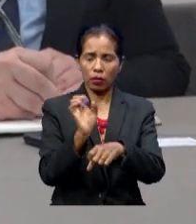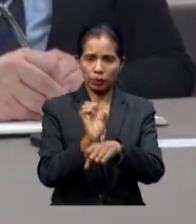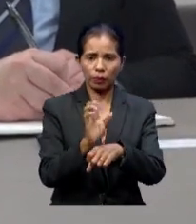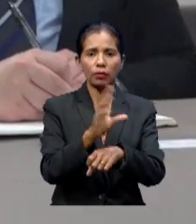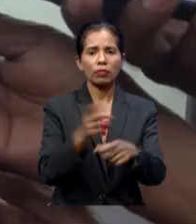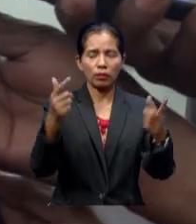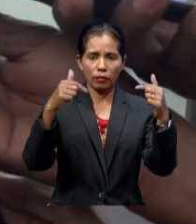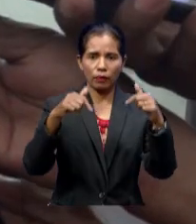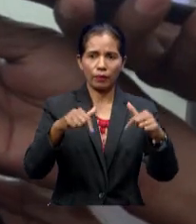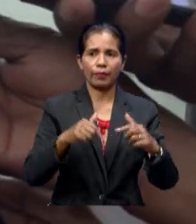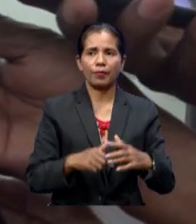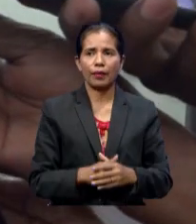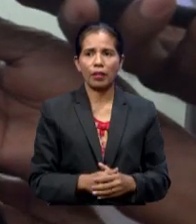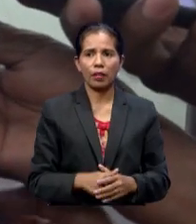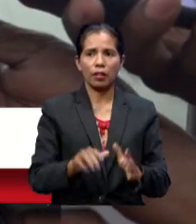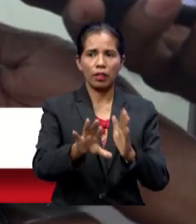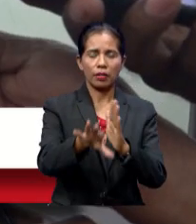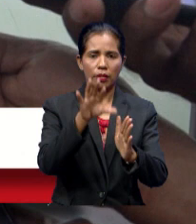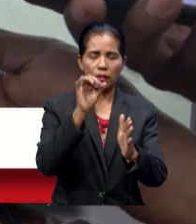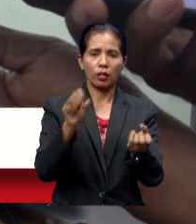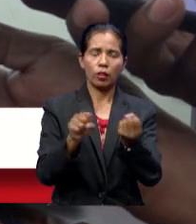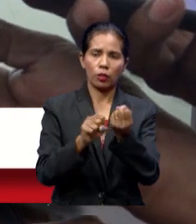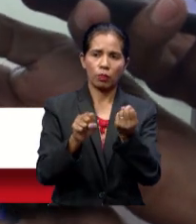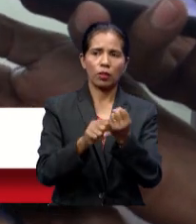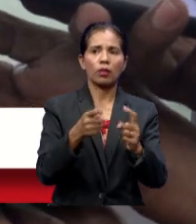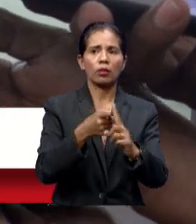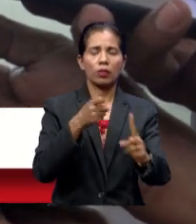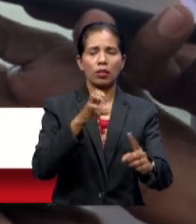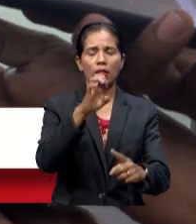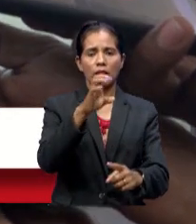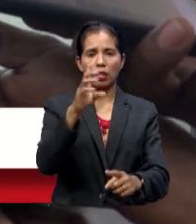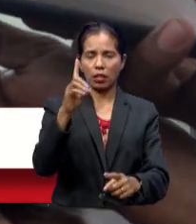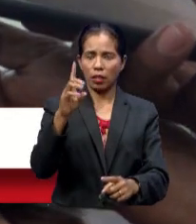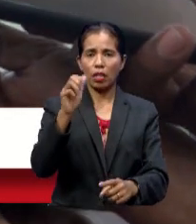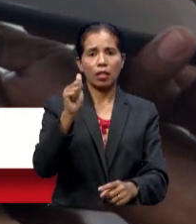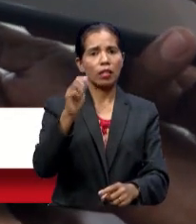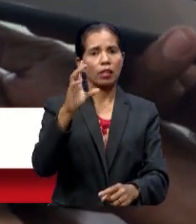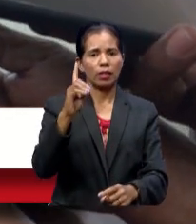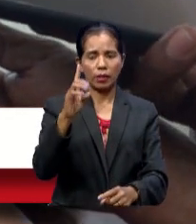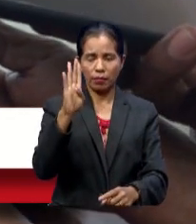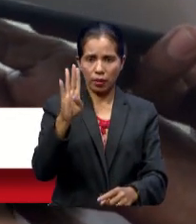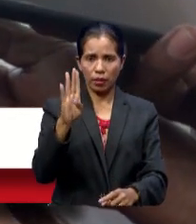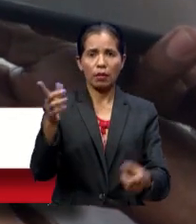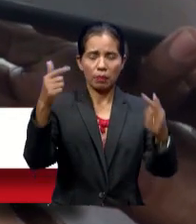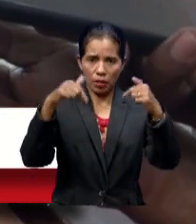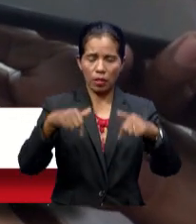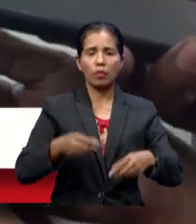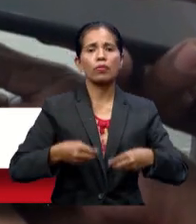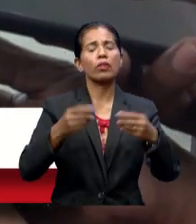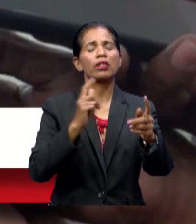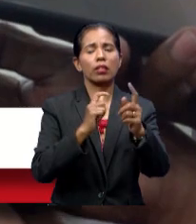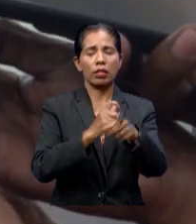nia, hetang apoyo husi ADB, para bele mai fo treinamento ba